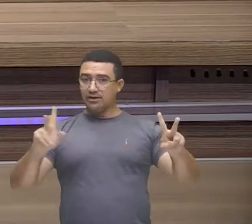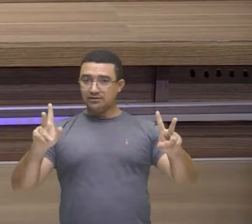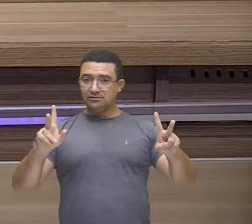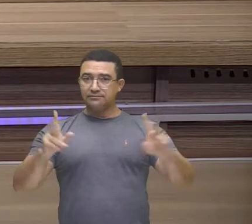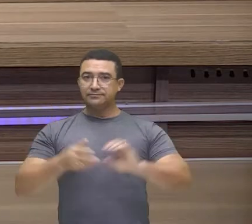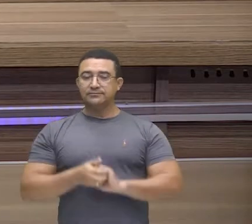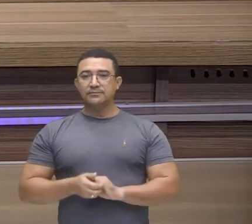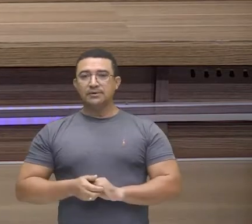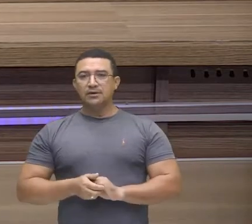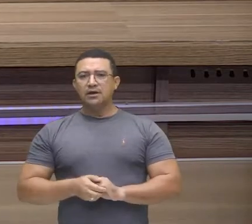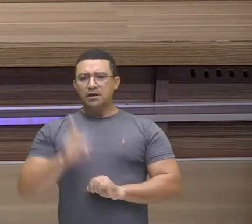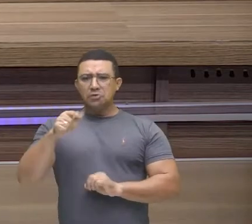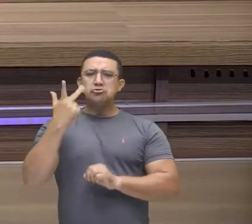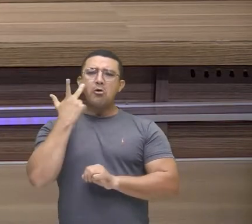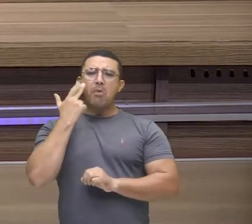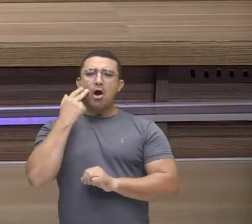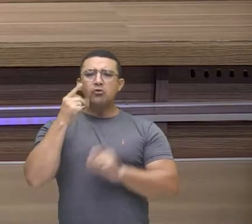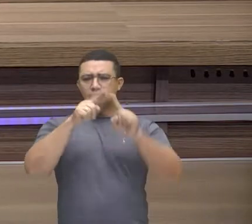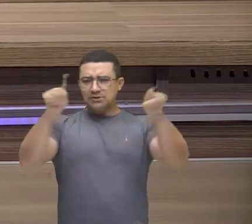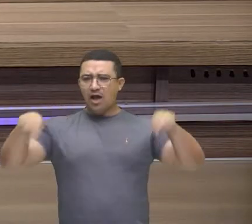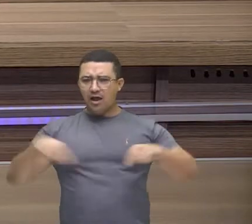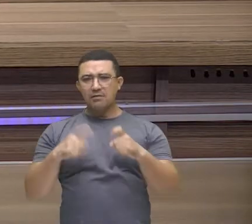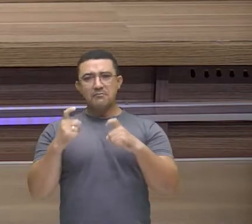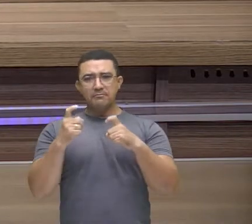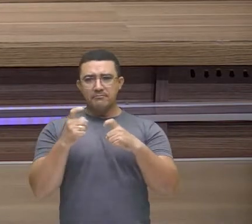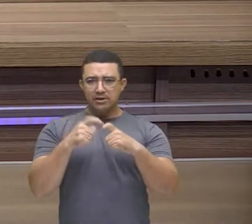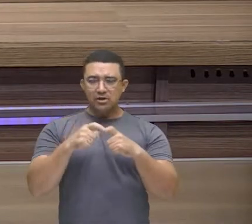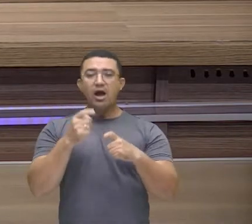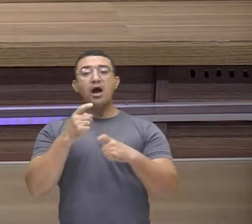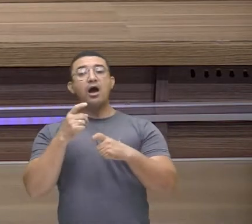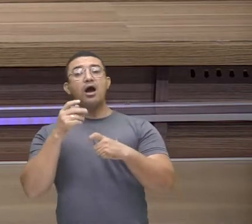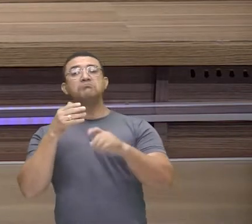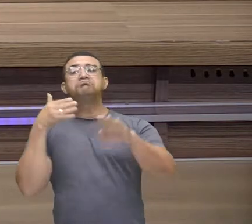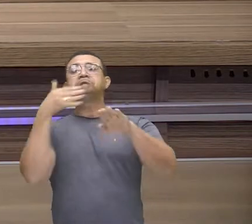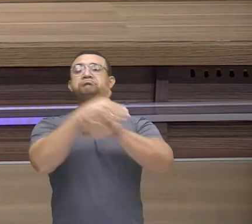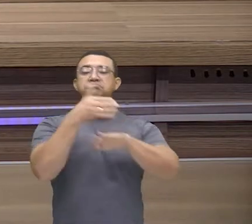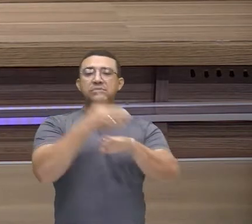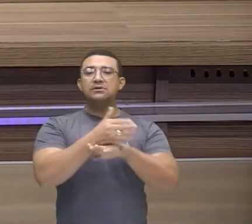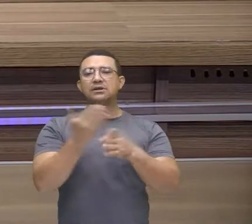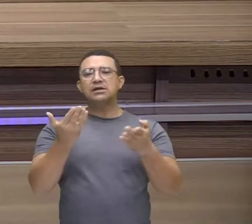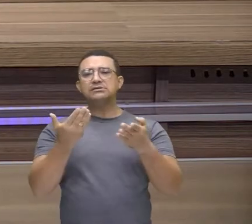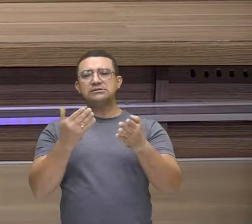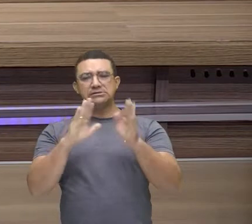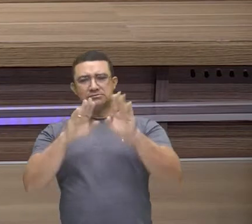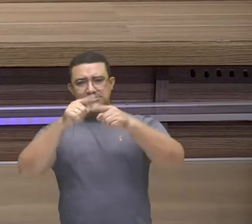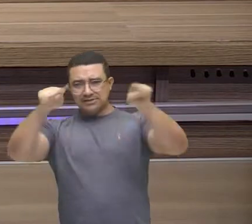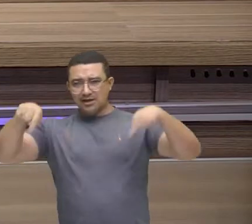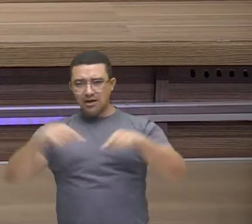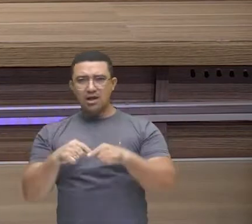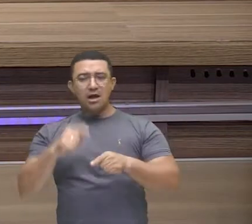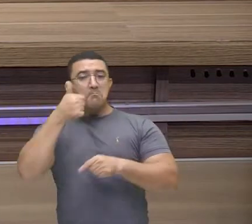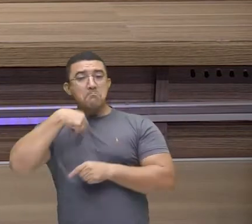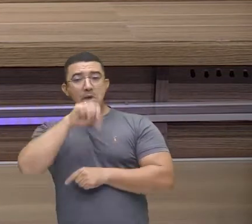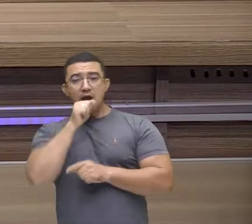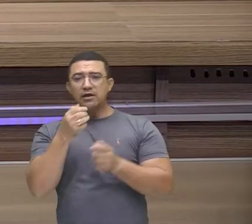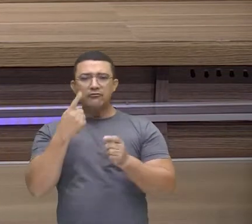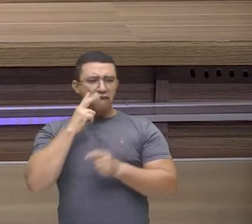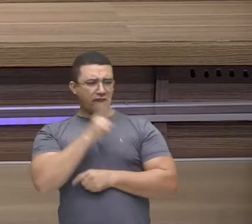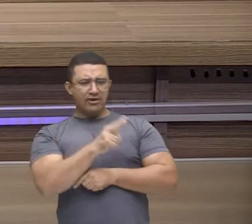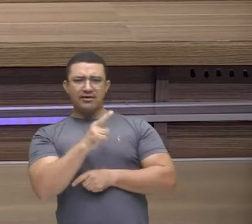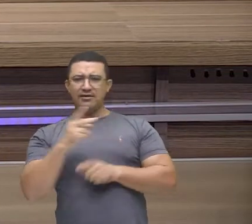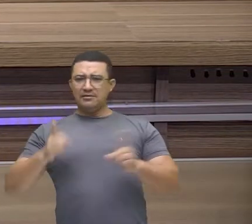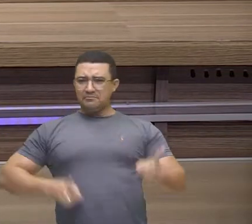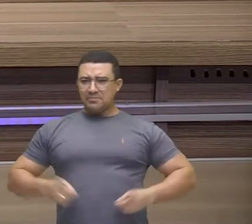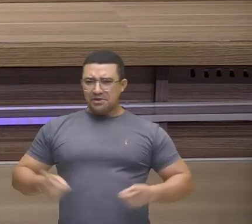isso é muito comum no consultório, vem uma mãe e olha para o menino na sala de recepção, e ela vê ou o primo ou o